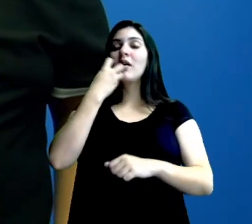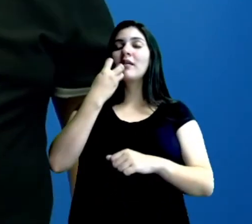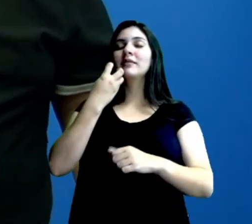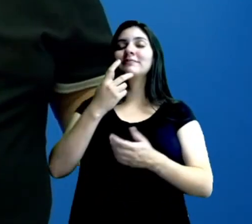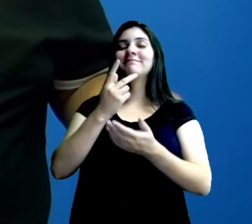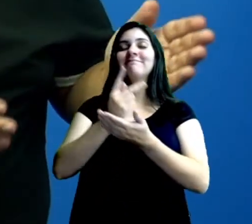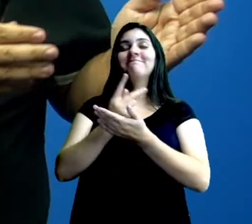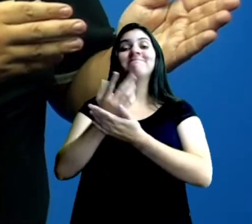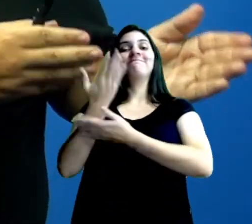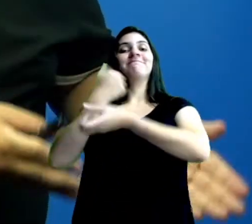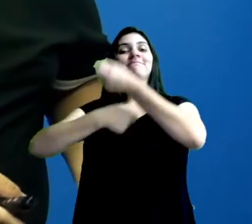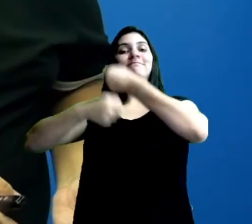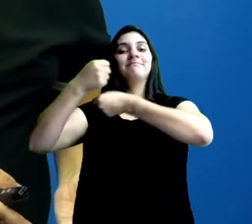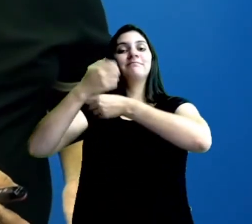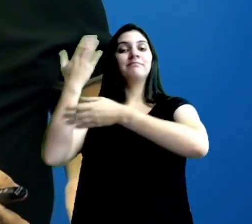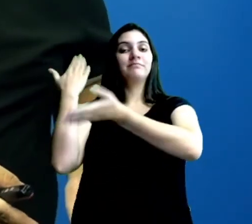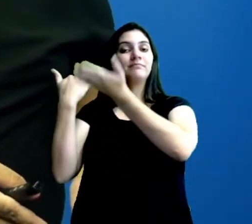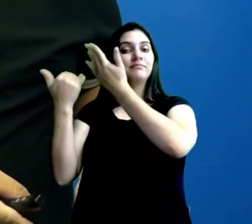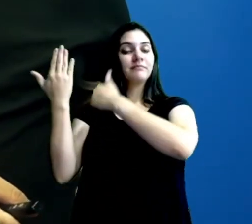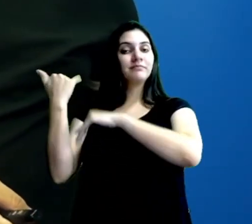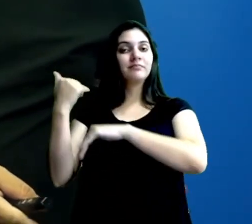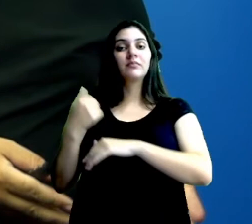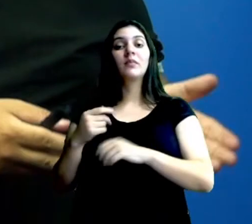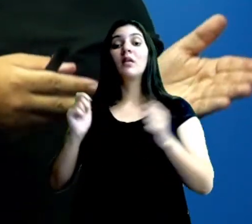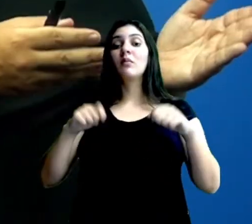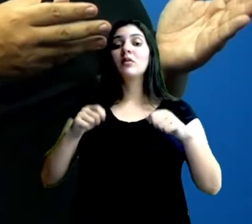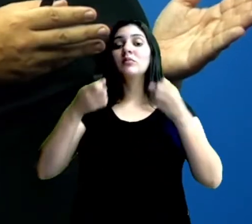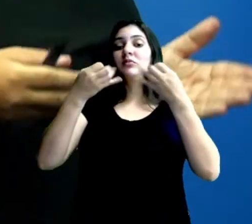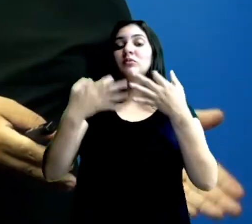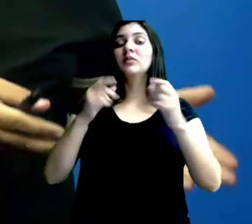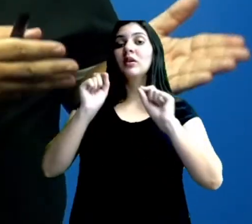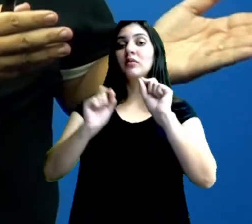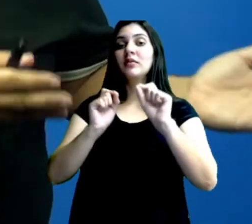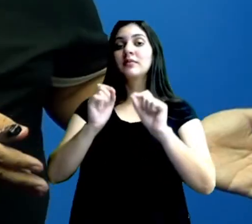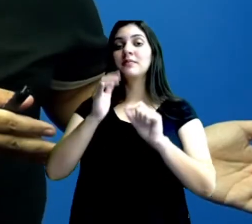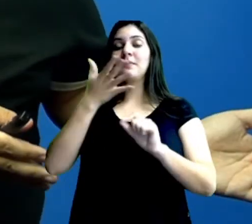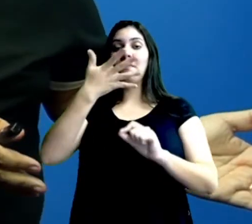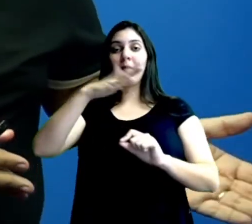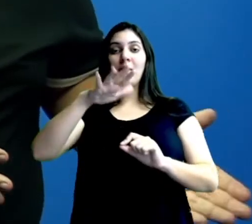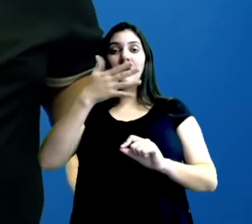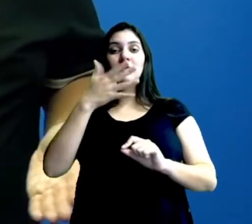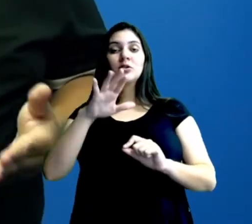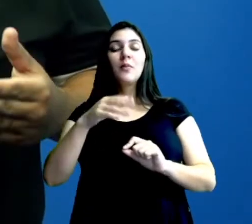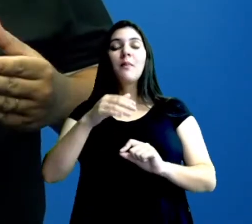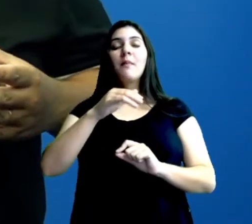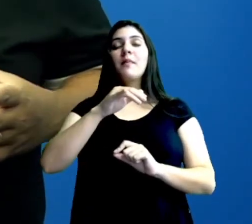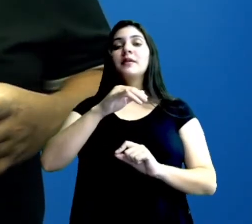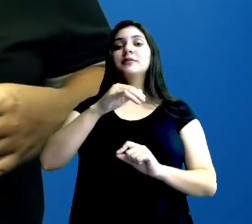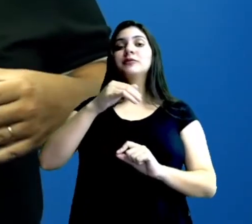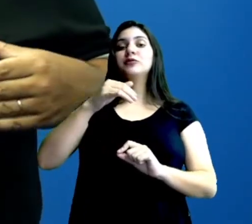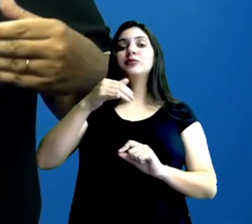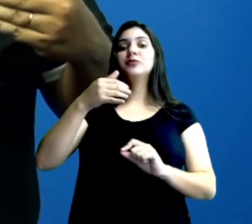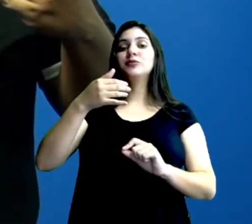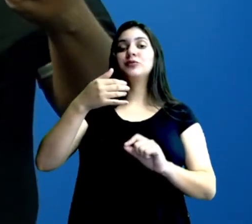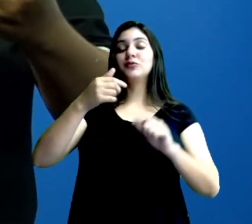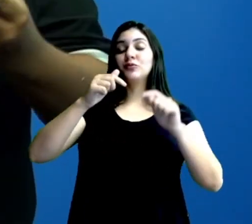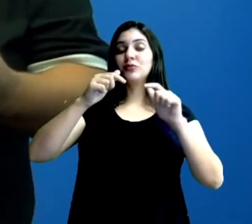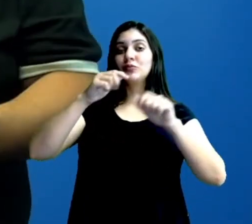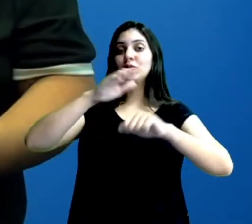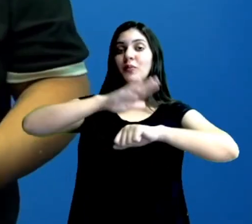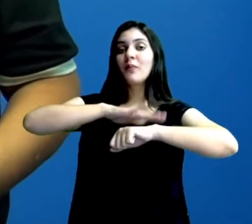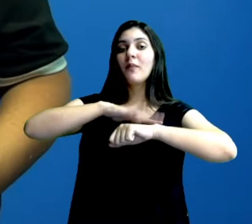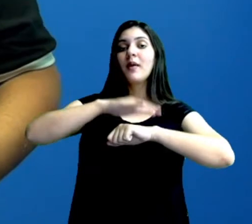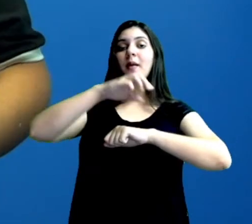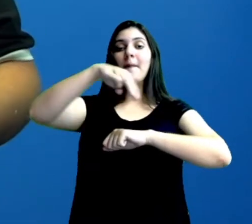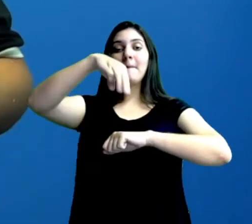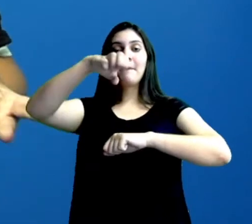mesmo. Gente, podemos dizer que na Idade Média, quando começou o advento